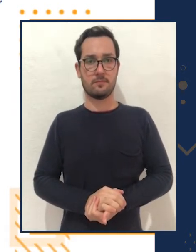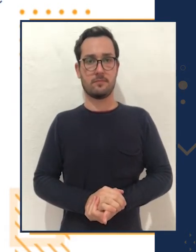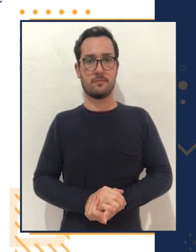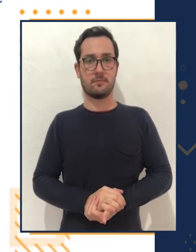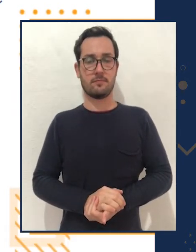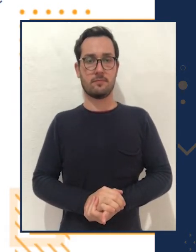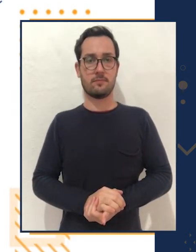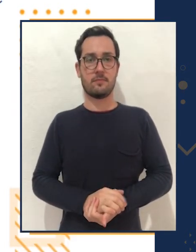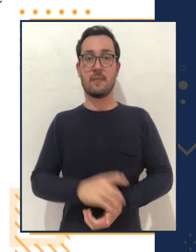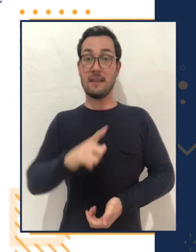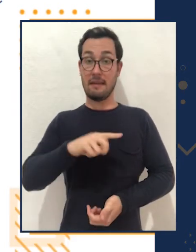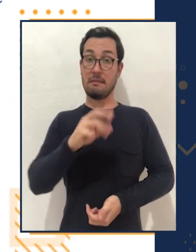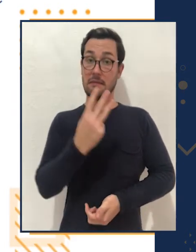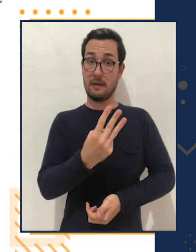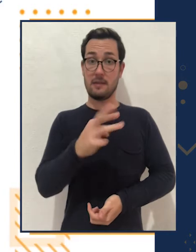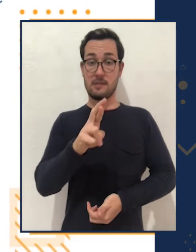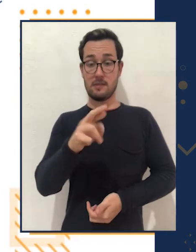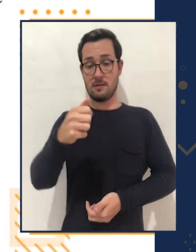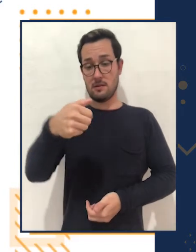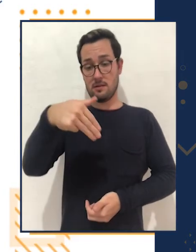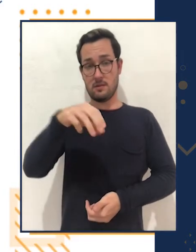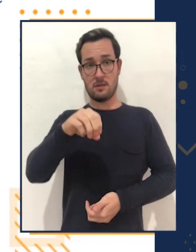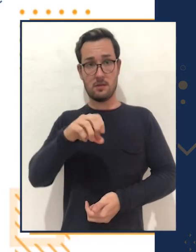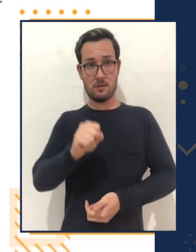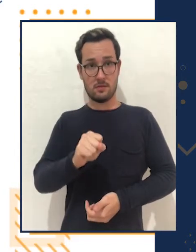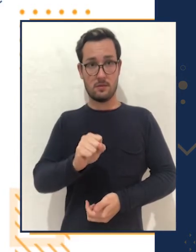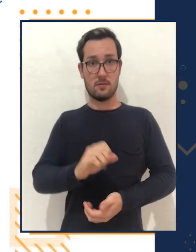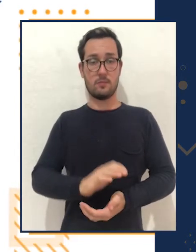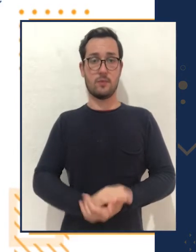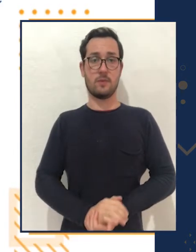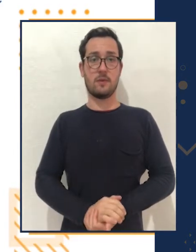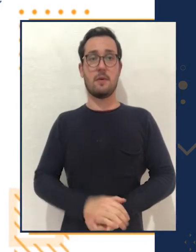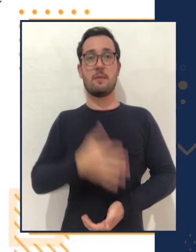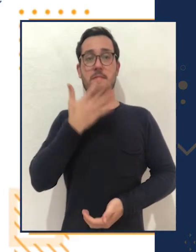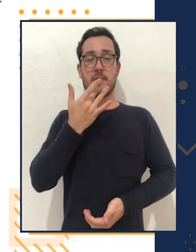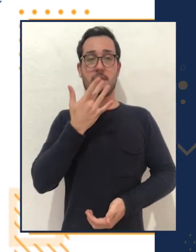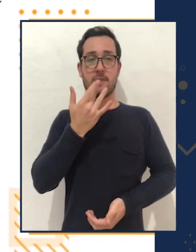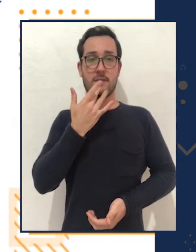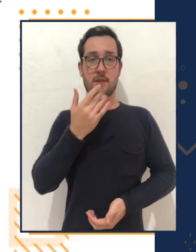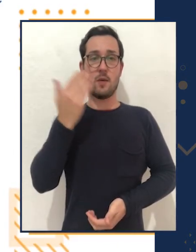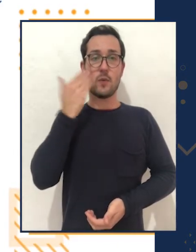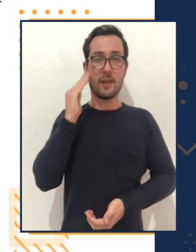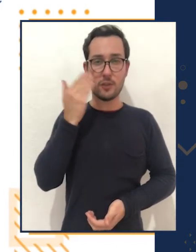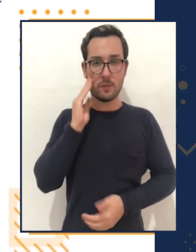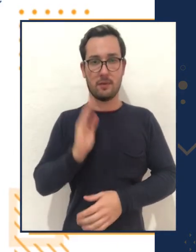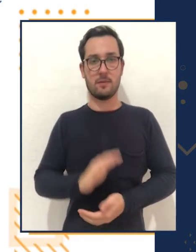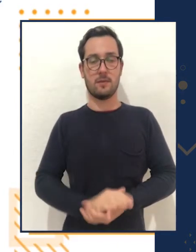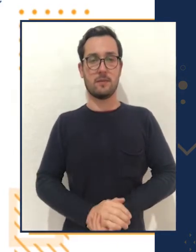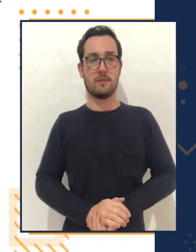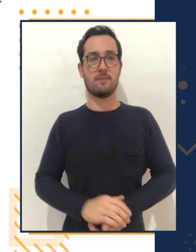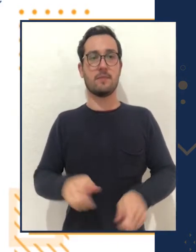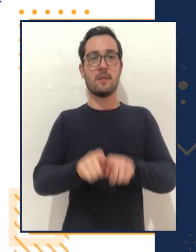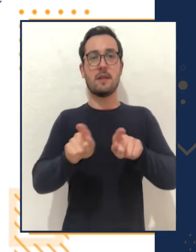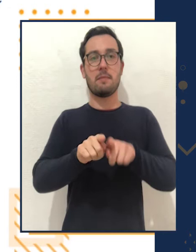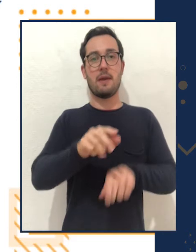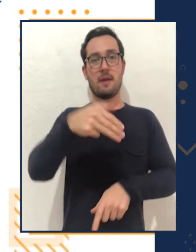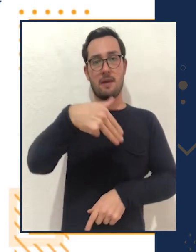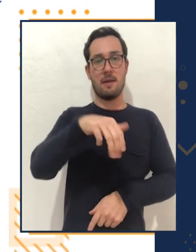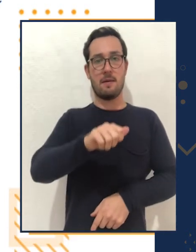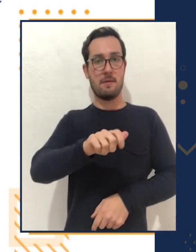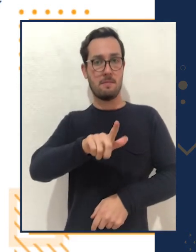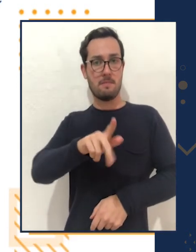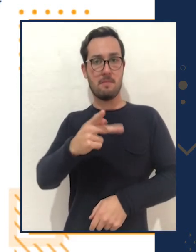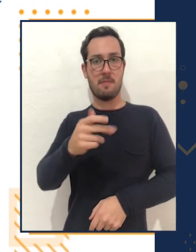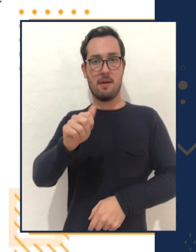O outro caminho seria por aqui, então um ramo, esse é um outro ramo. E para chegar daqui até aqui a gente pode utilizar